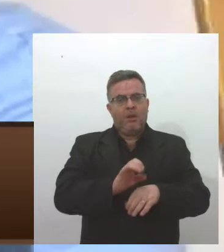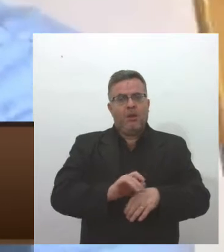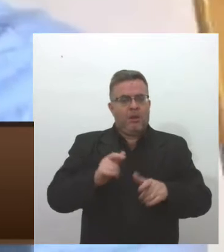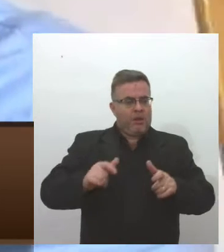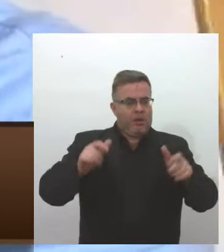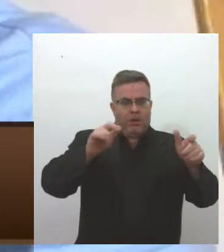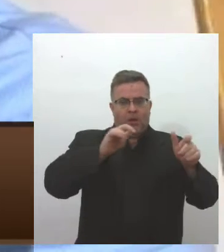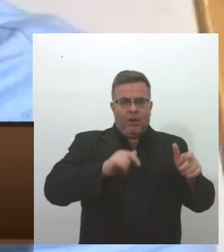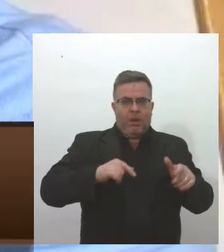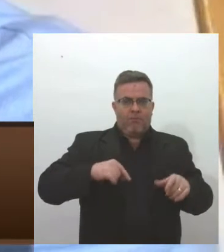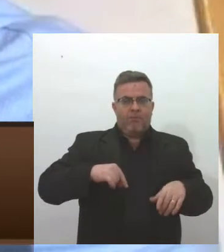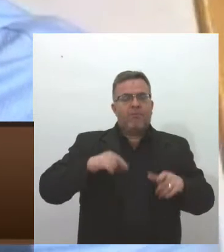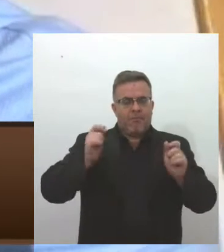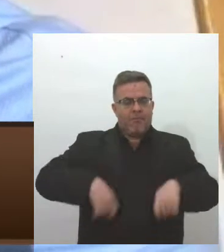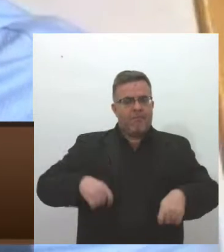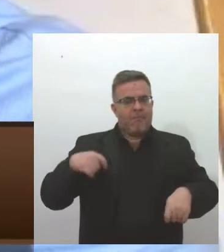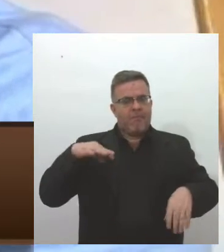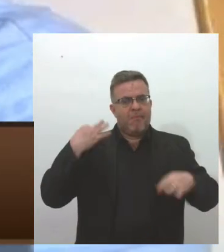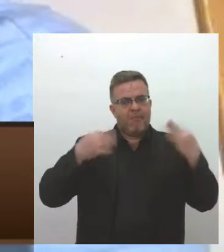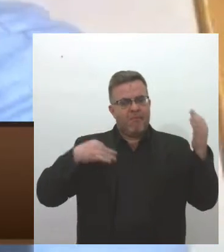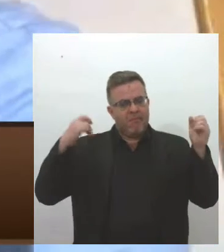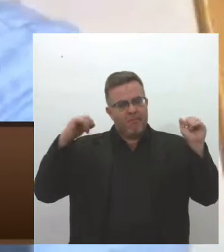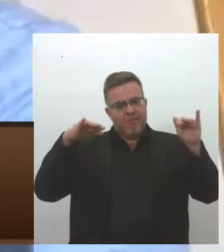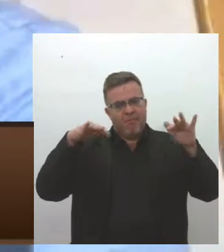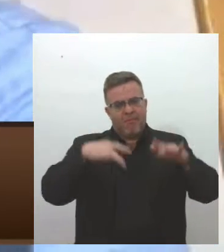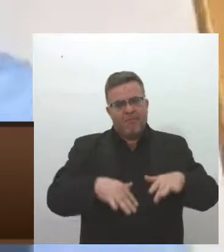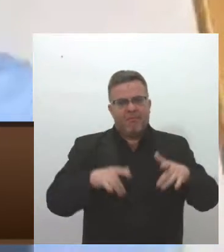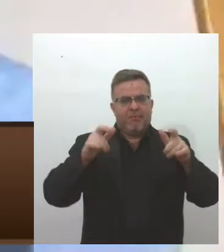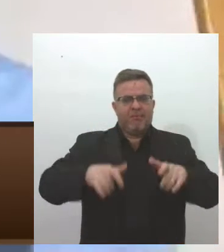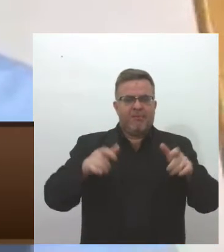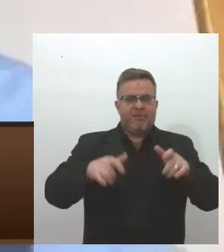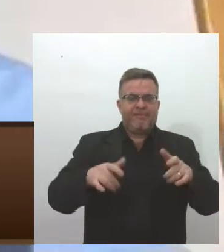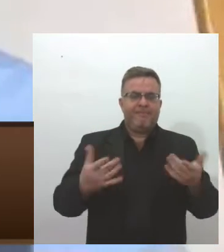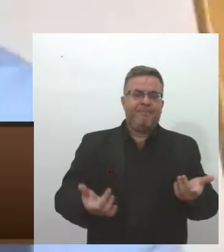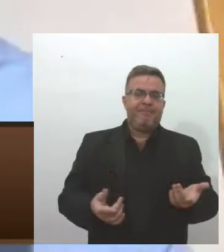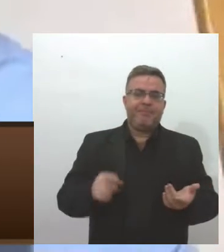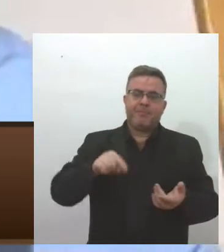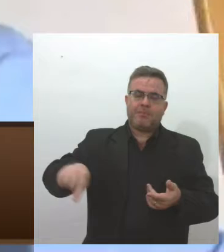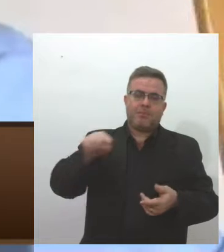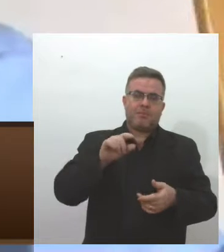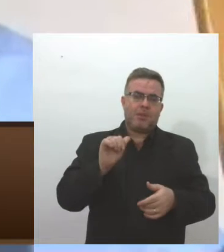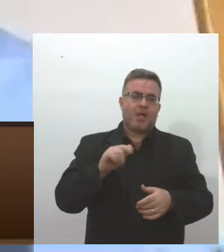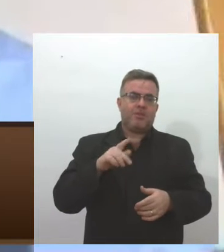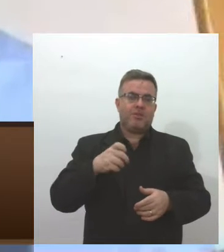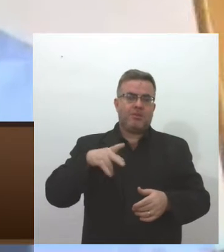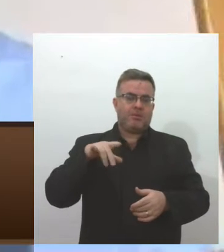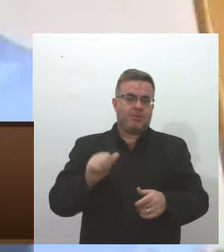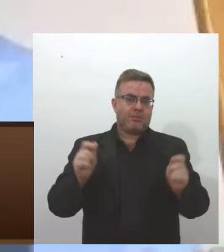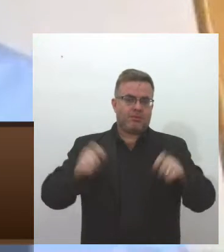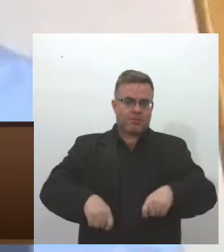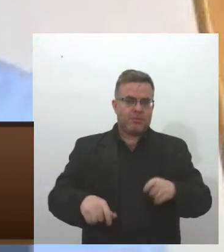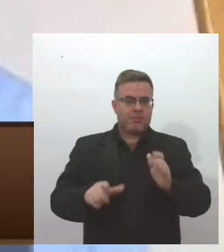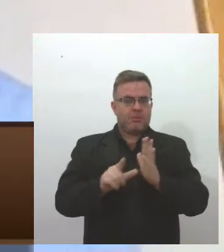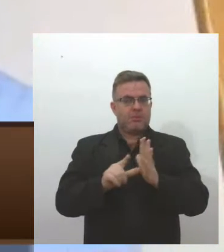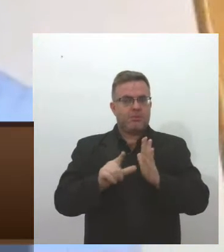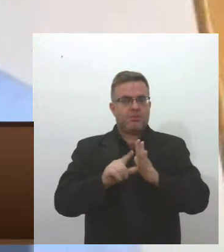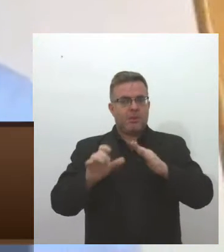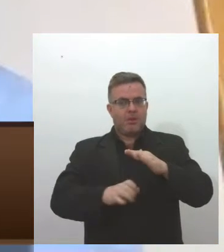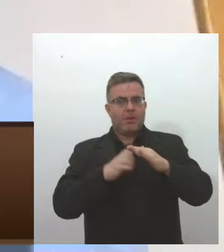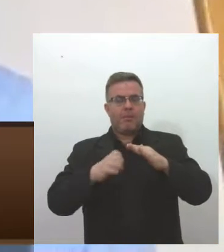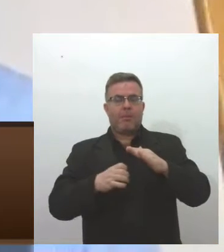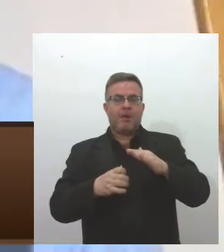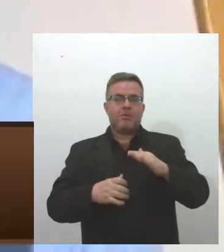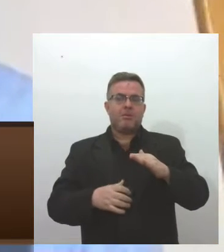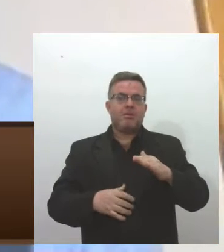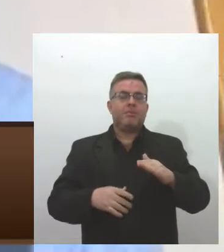na prateleira das operadoras e das agências de viagem. Mas é preciso ter um marketing por trás, para que a gente